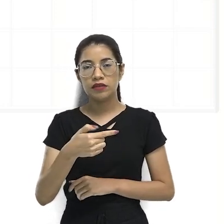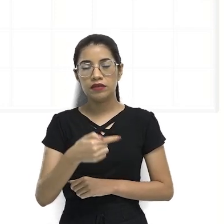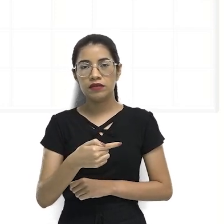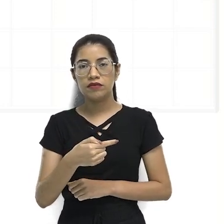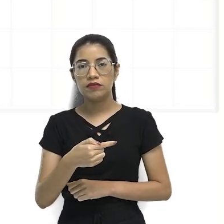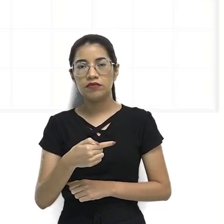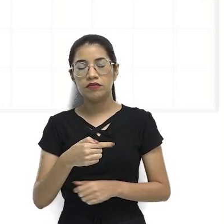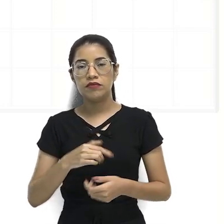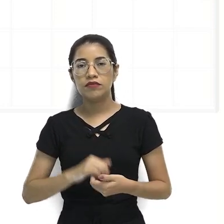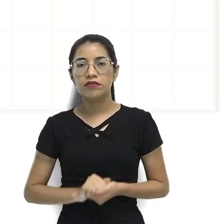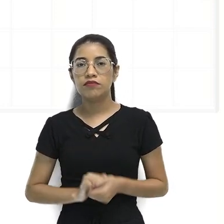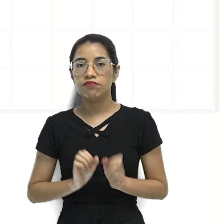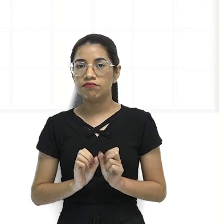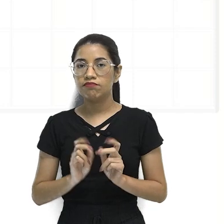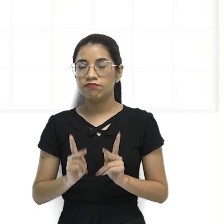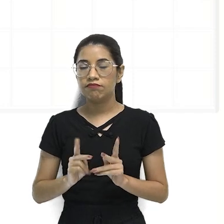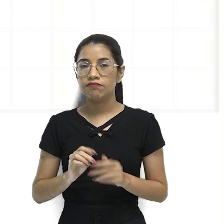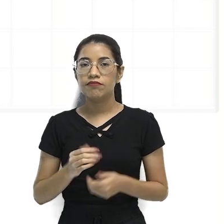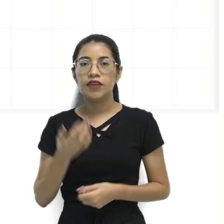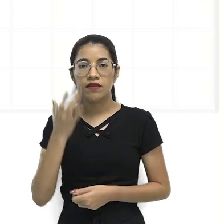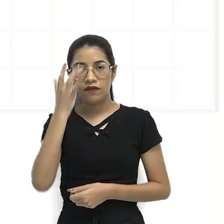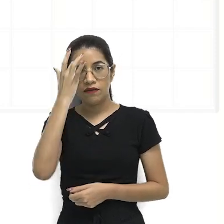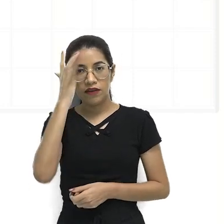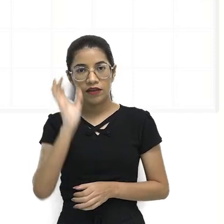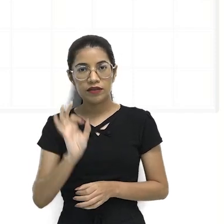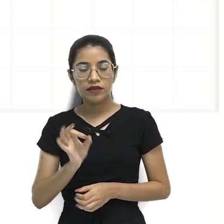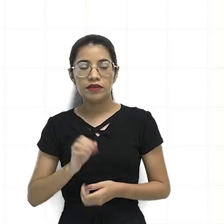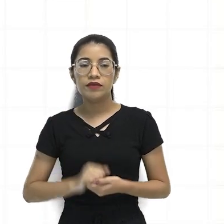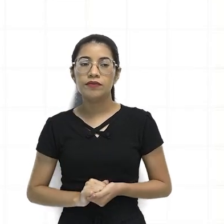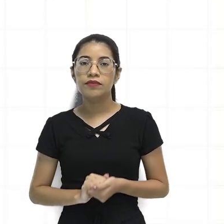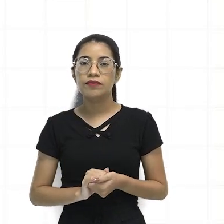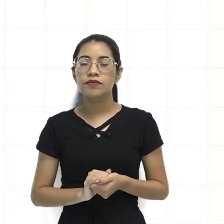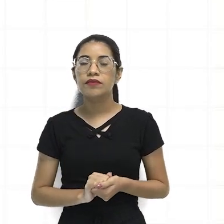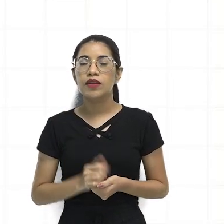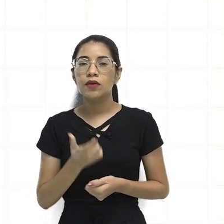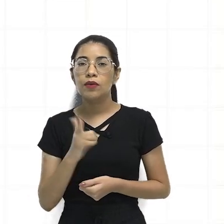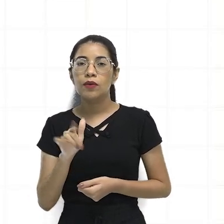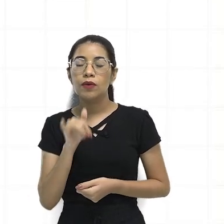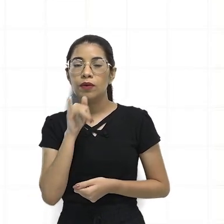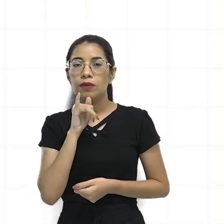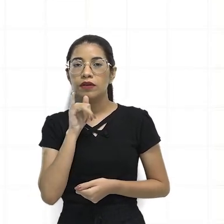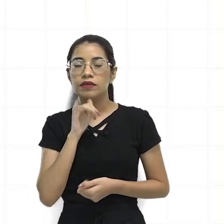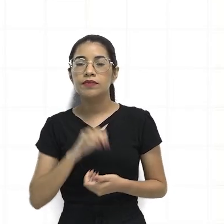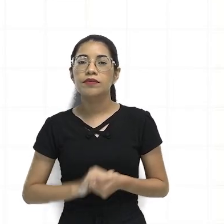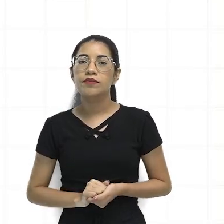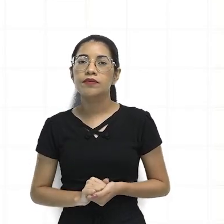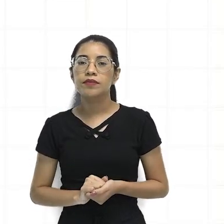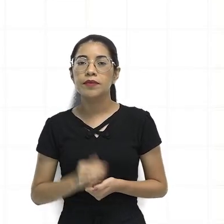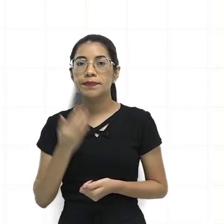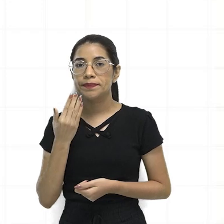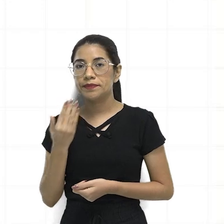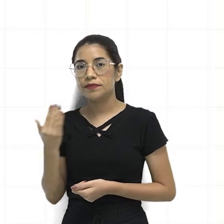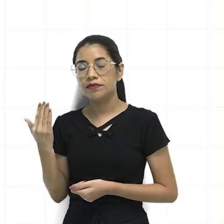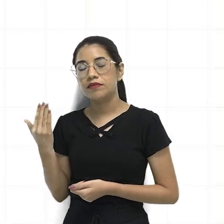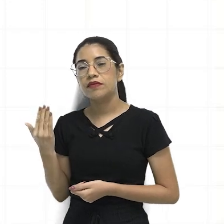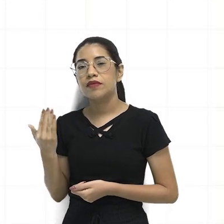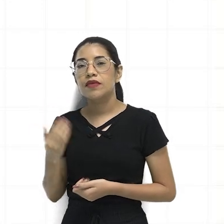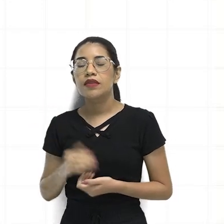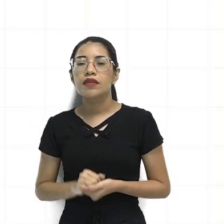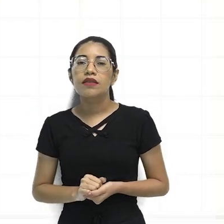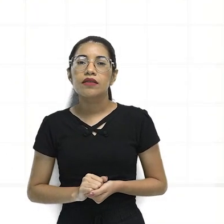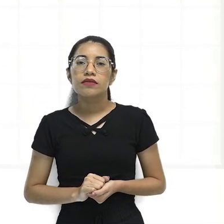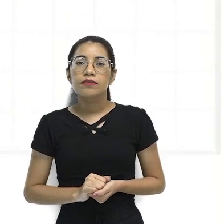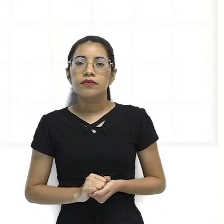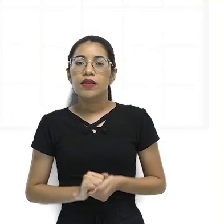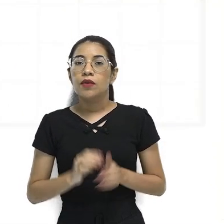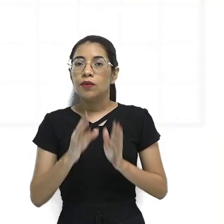27. Bacana, né, pessoal? Tranquilo demais. Vamos para a próxima, que o nosso tempo já voou. Essa próxima aqui foi